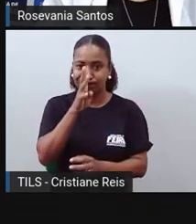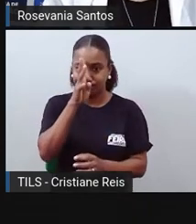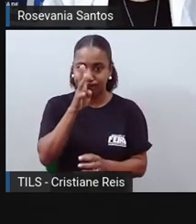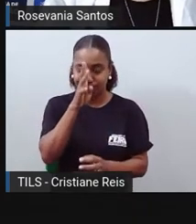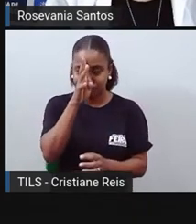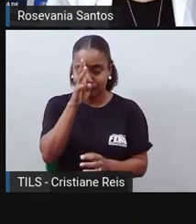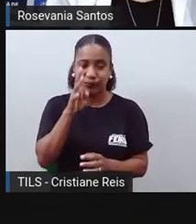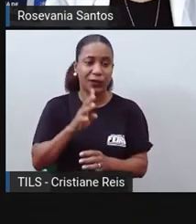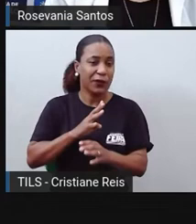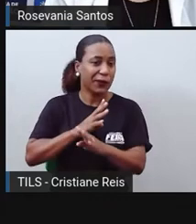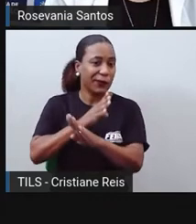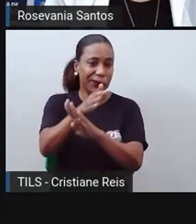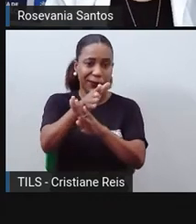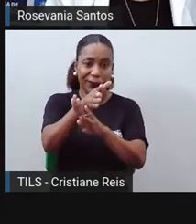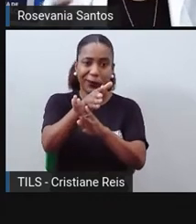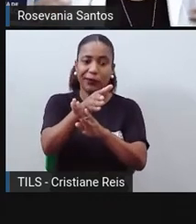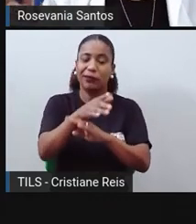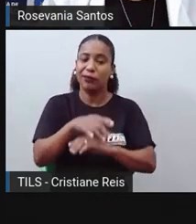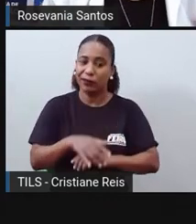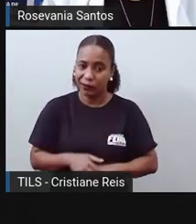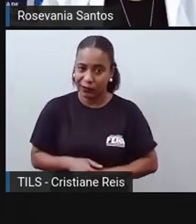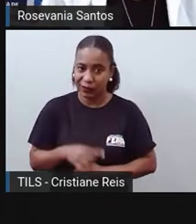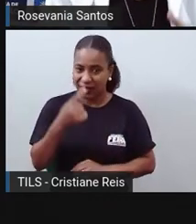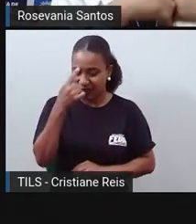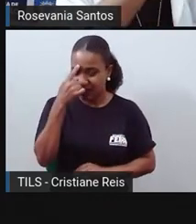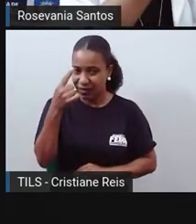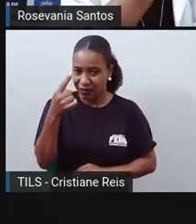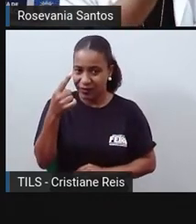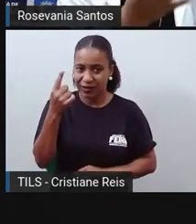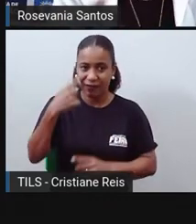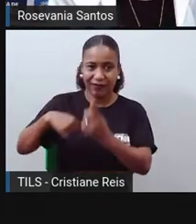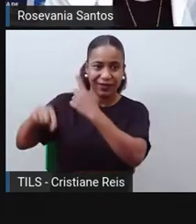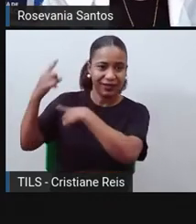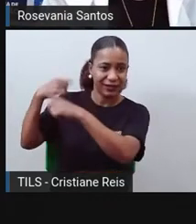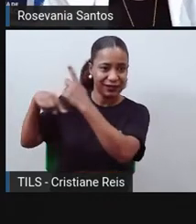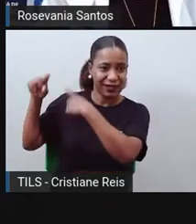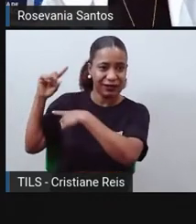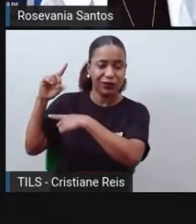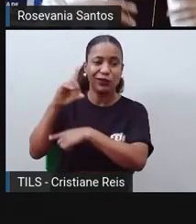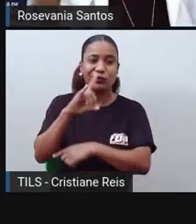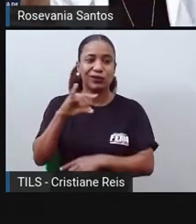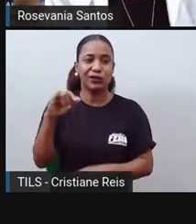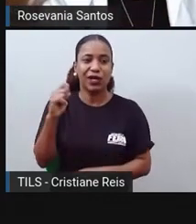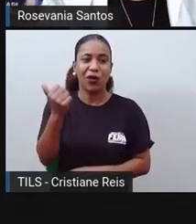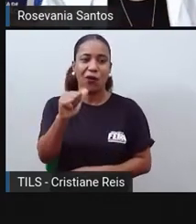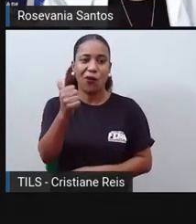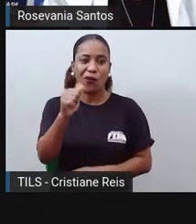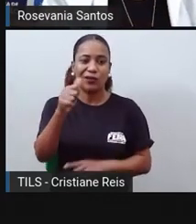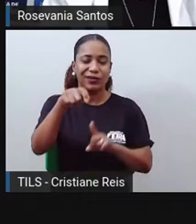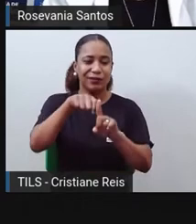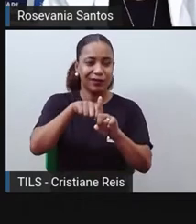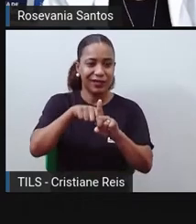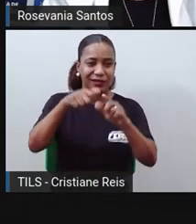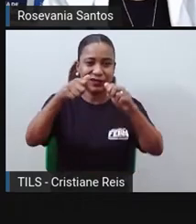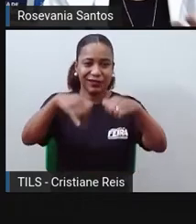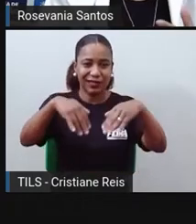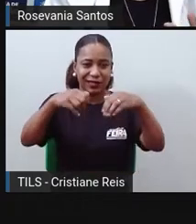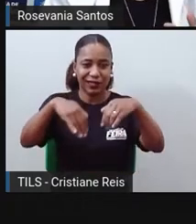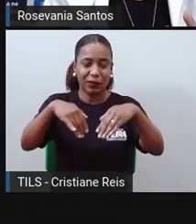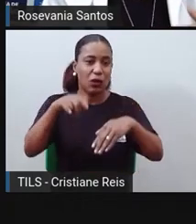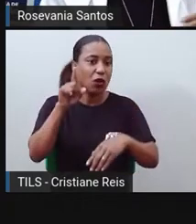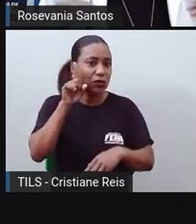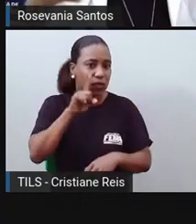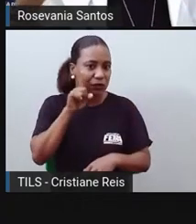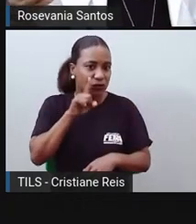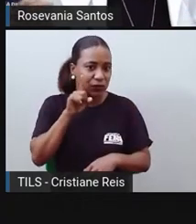do ataque, né, do 11 de setembro, para a gente entender isso, tem que voltar lá para o World Trade Center, aquelas duas torres, né, que foram